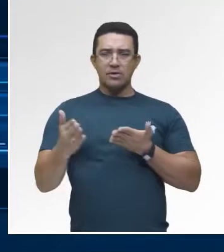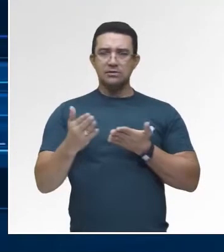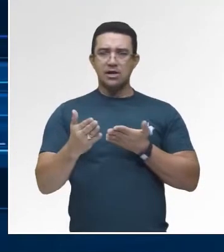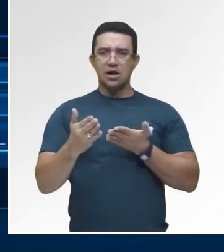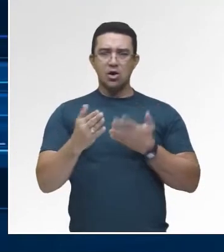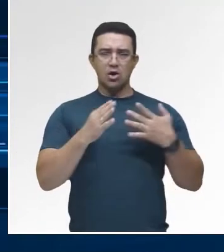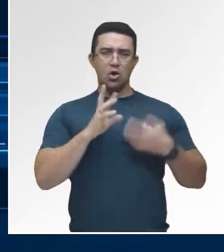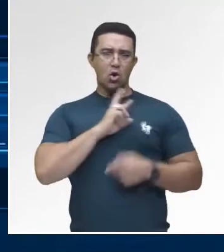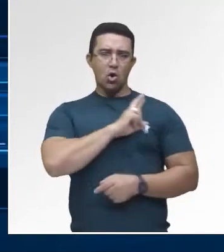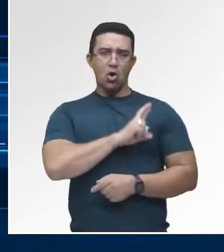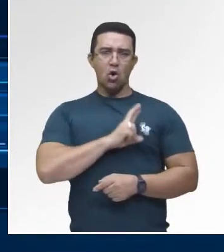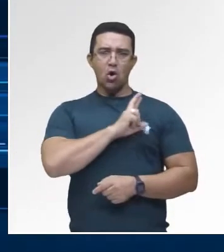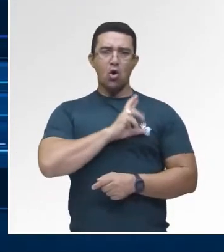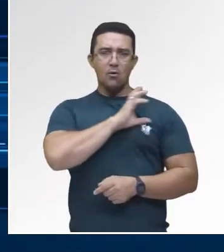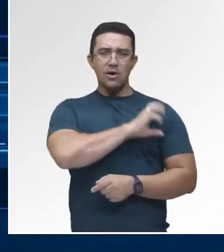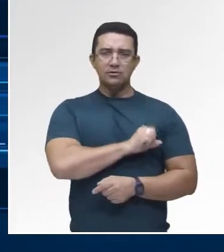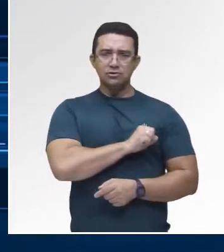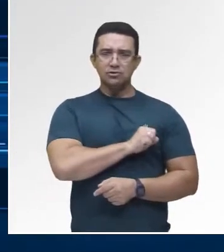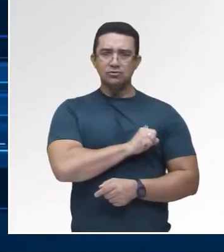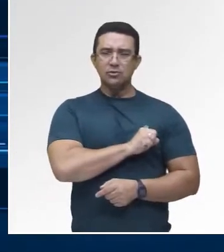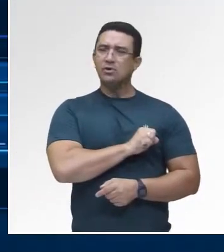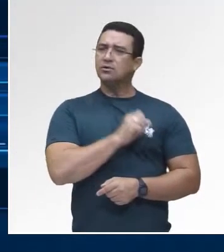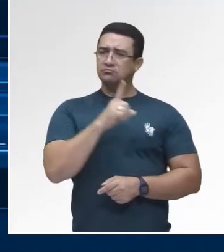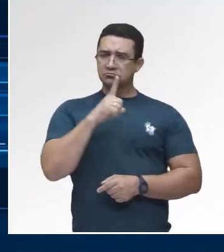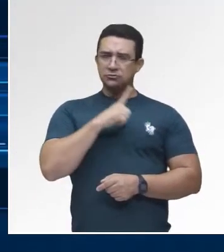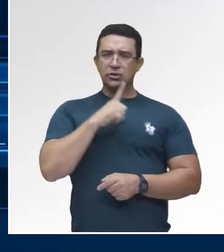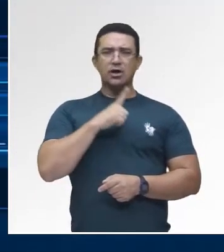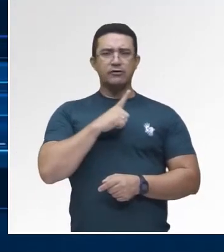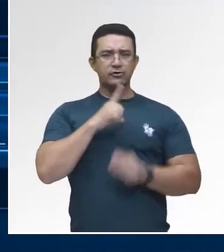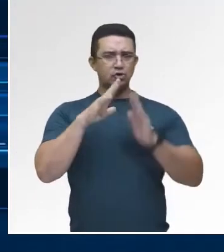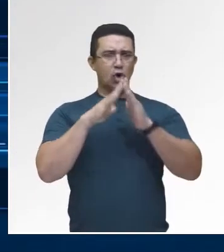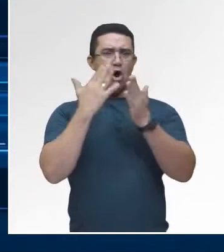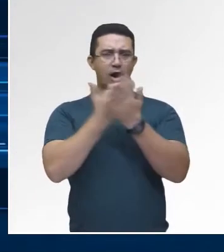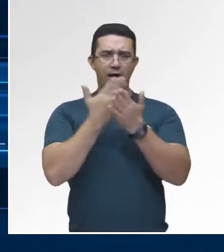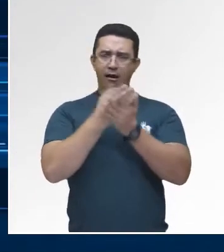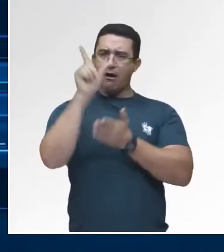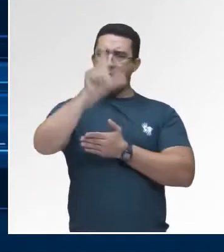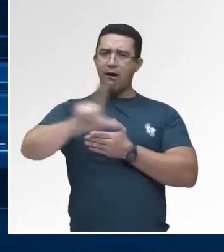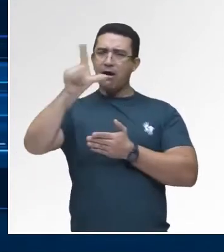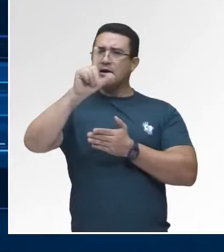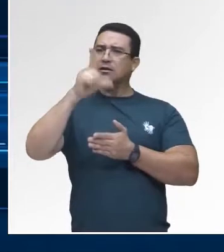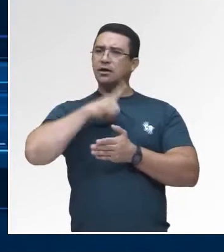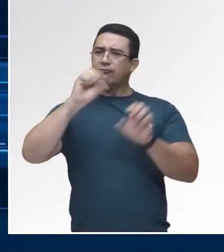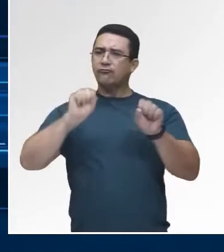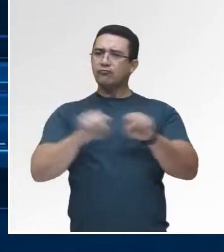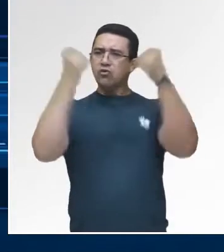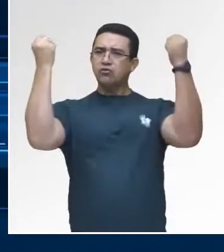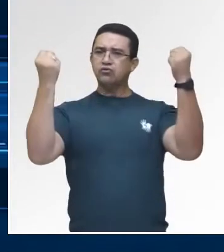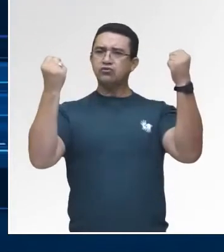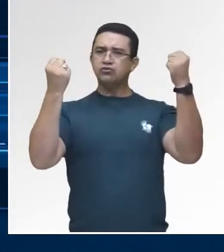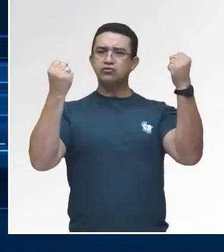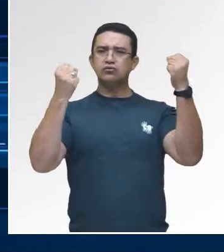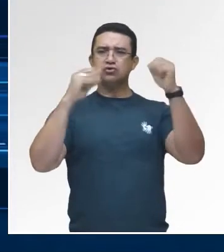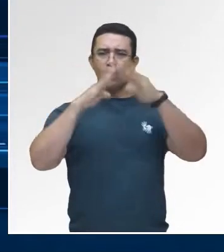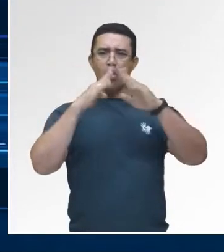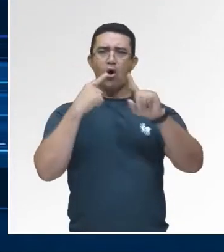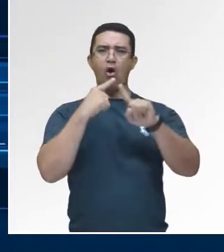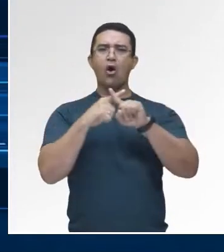não. Houve esse rompimento. Como sempre, nas escolas literárias vão ter esse rompimento entre as escolas.